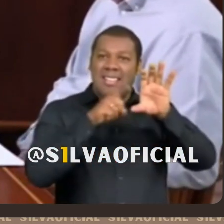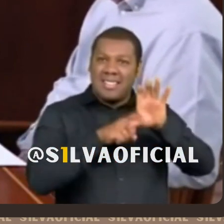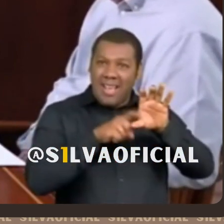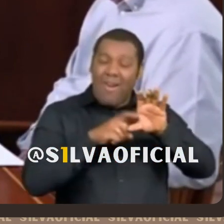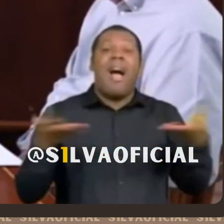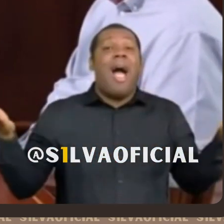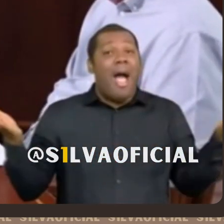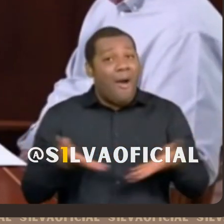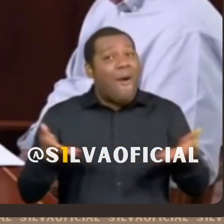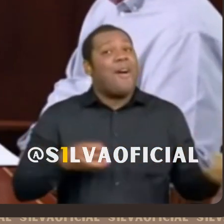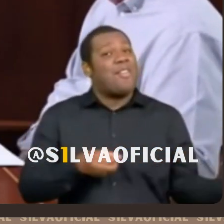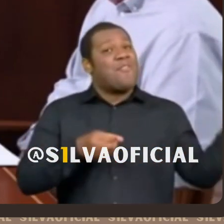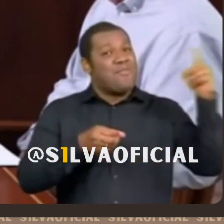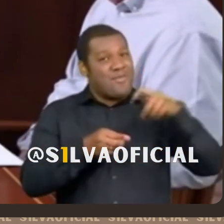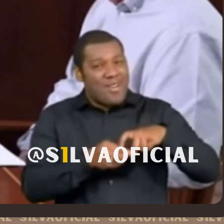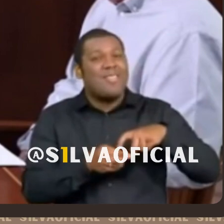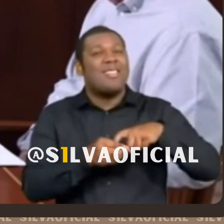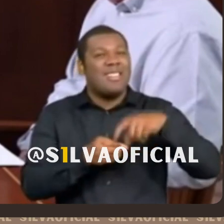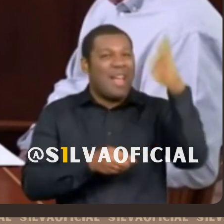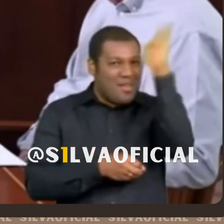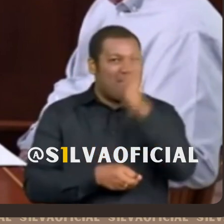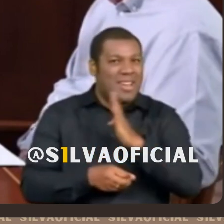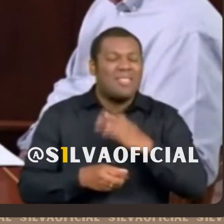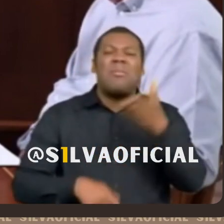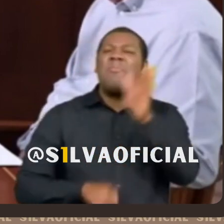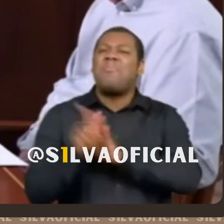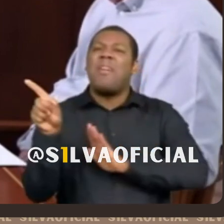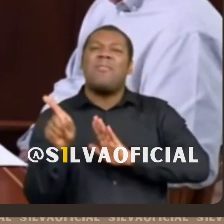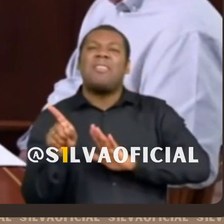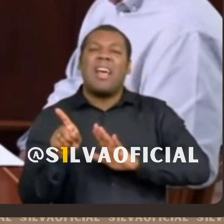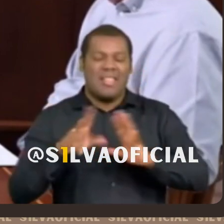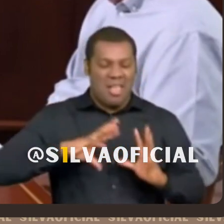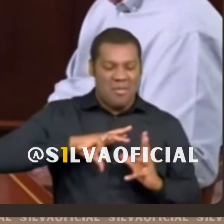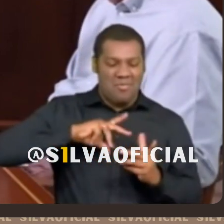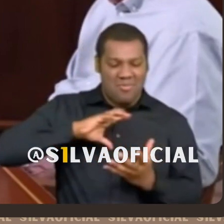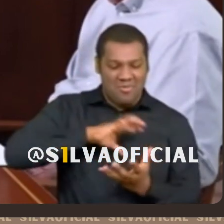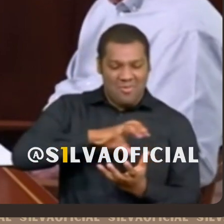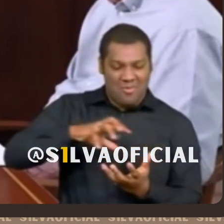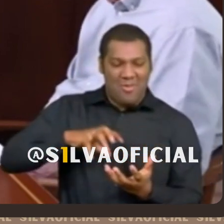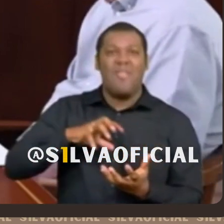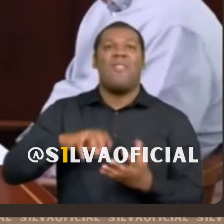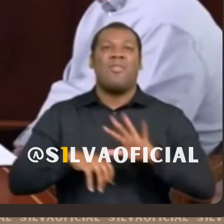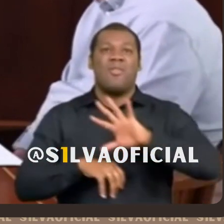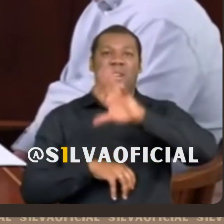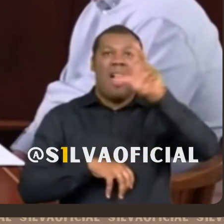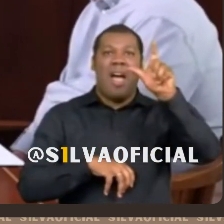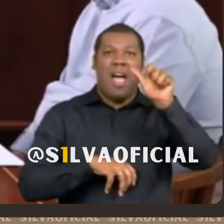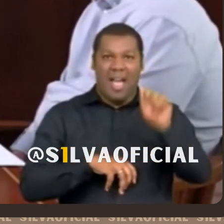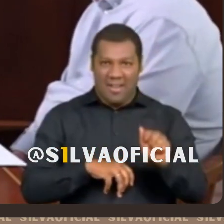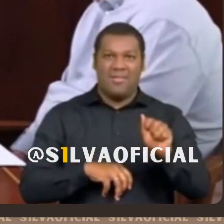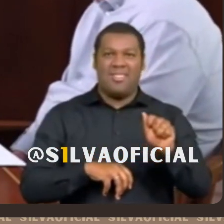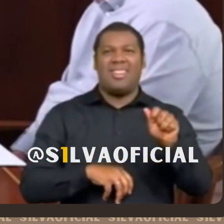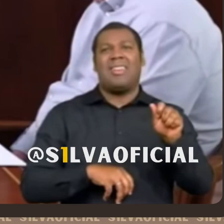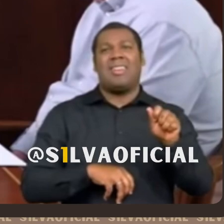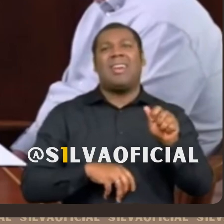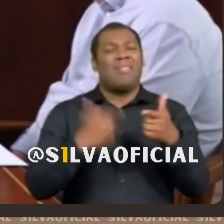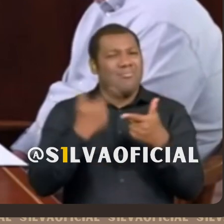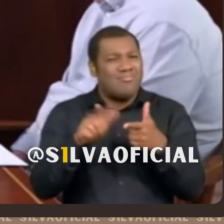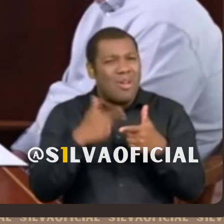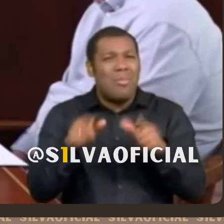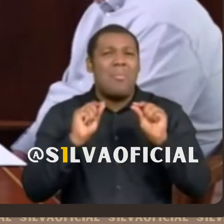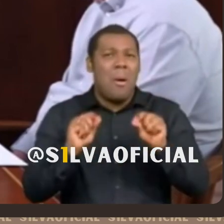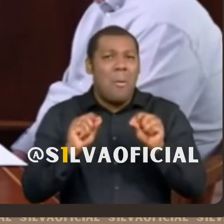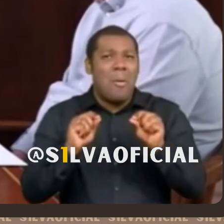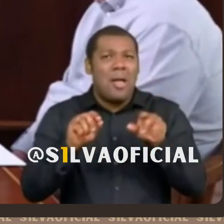perguntar, presidente, África é um continente que tem muito problema de desigualdade, que é um problema que nós temos, muito problema